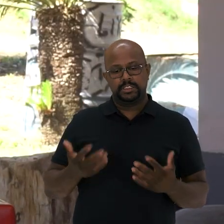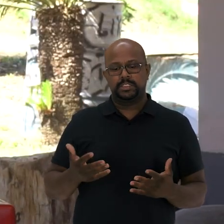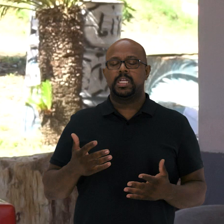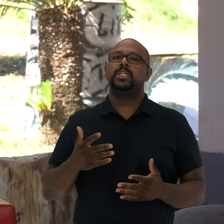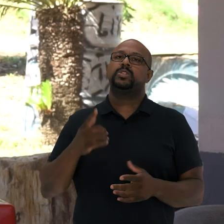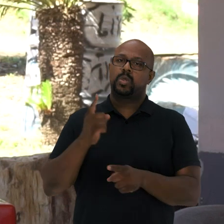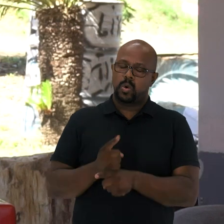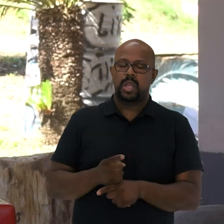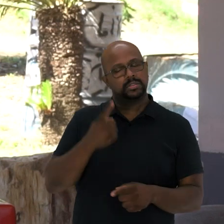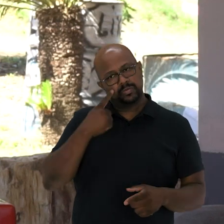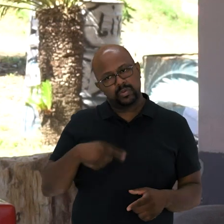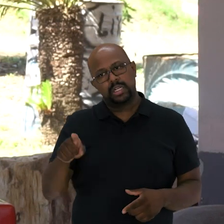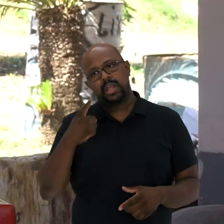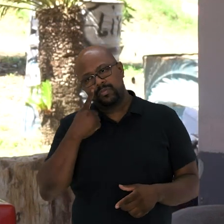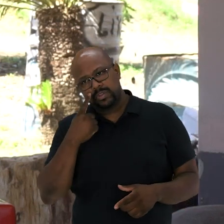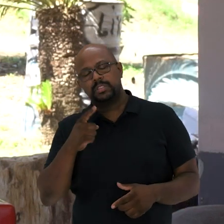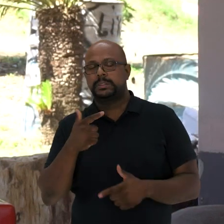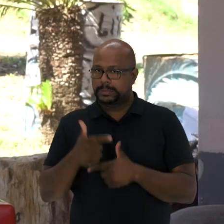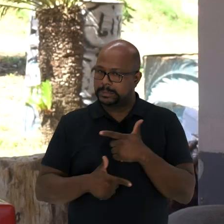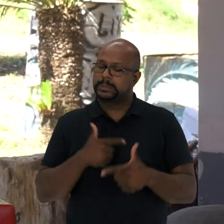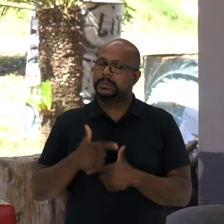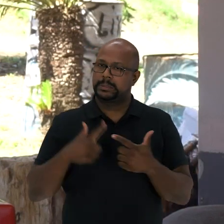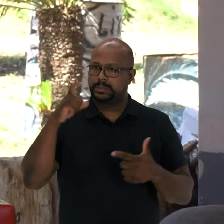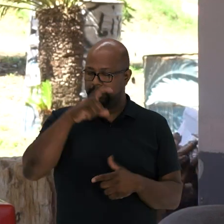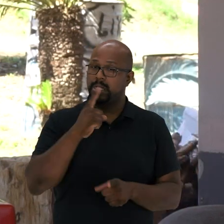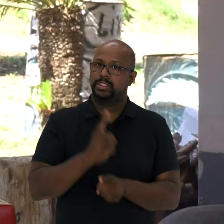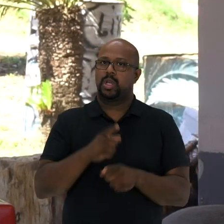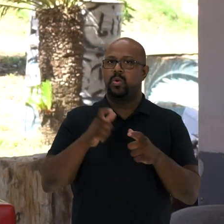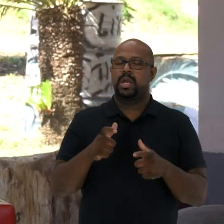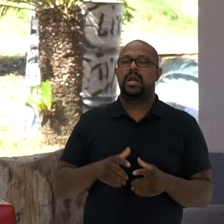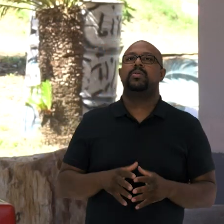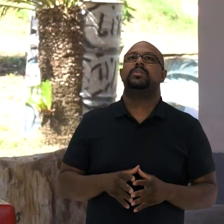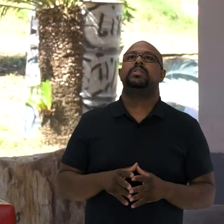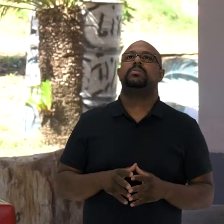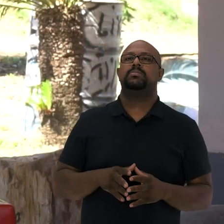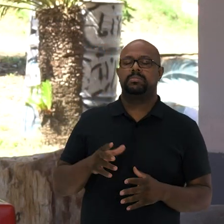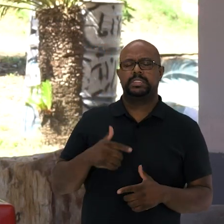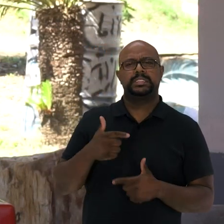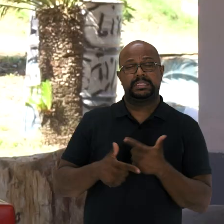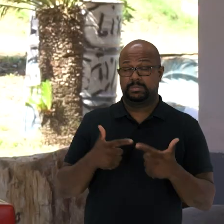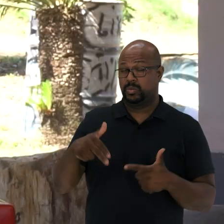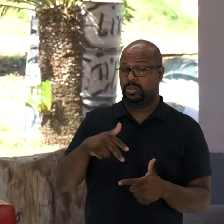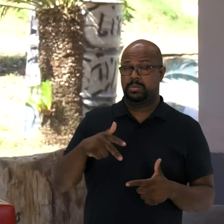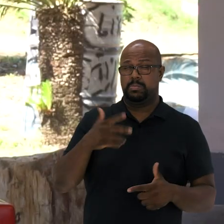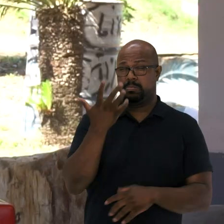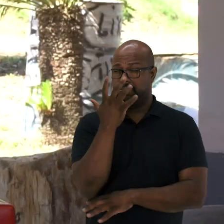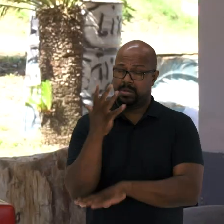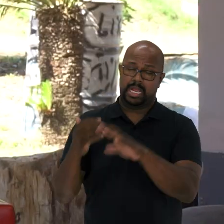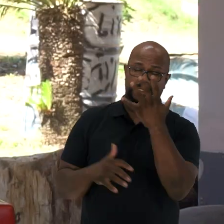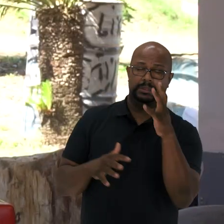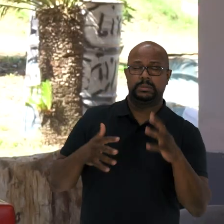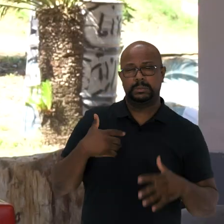Através chegou para ele lá e a gente foi lá. Custamos muito para achar o local, né? A gente mandamos muito no meio de